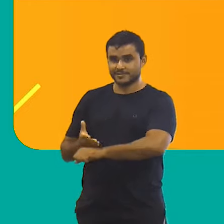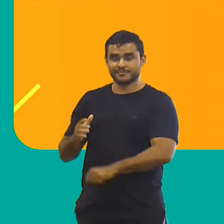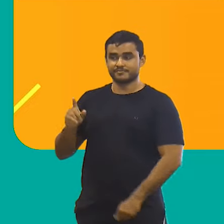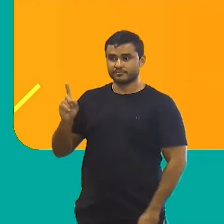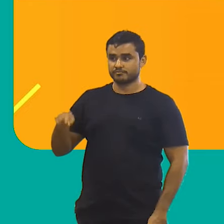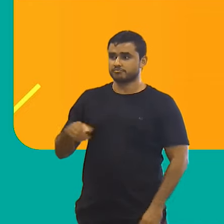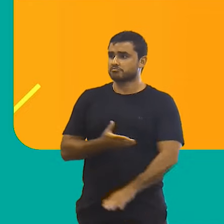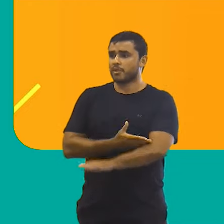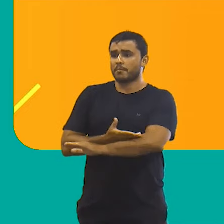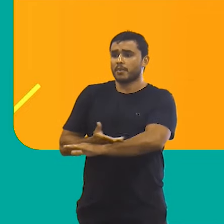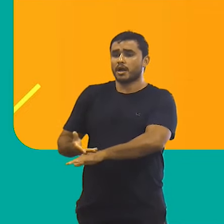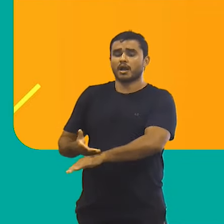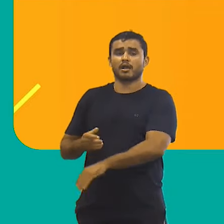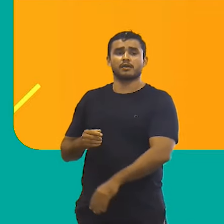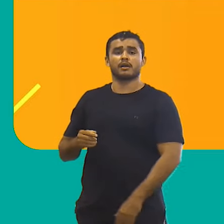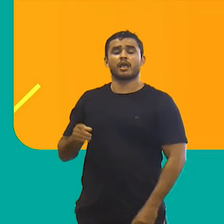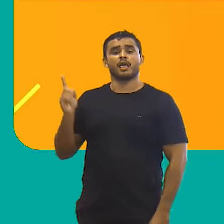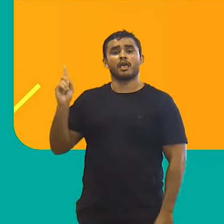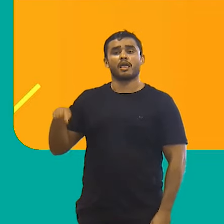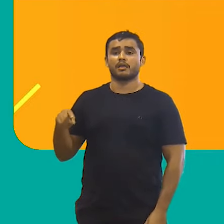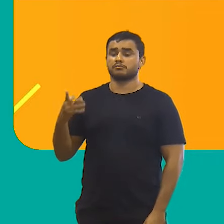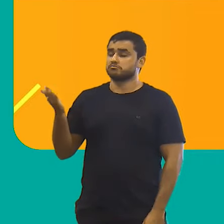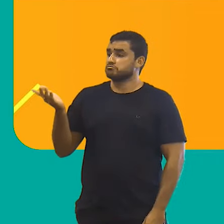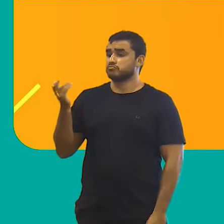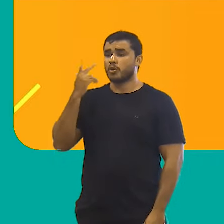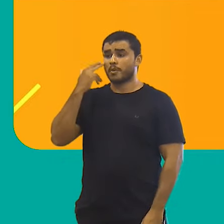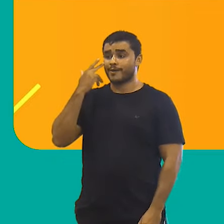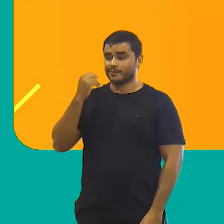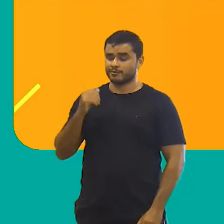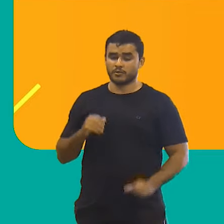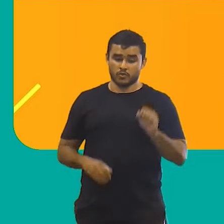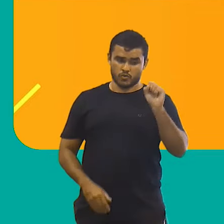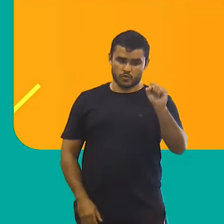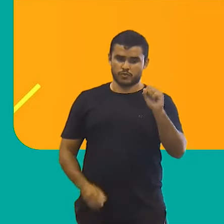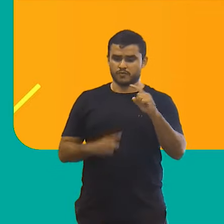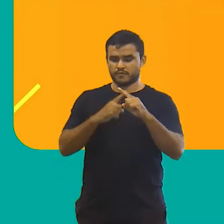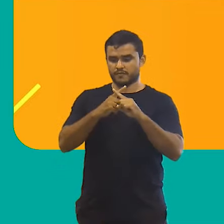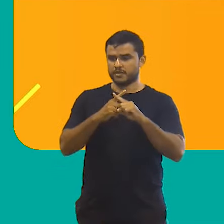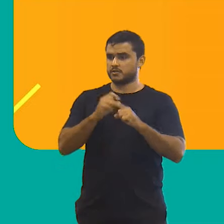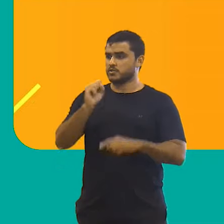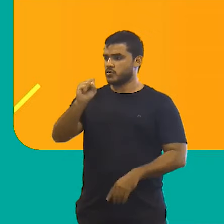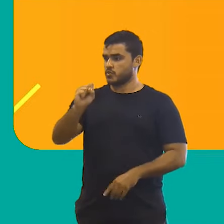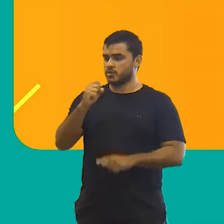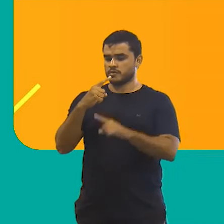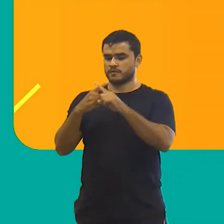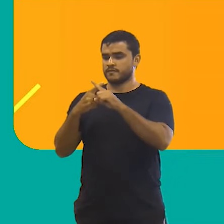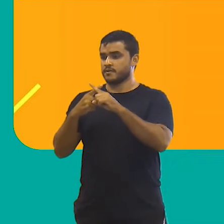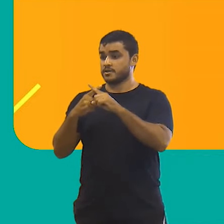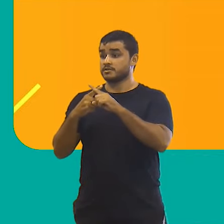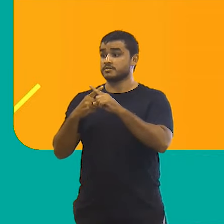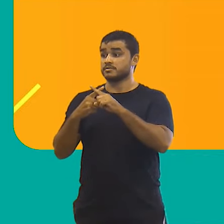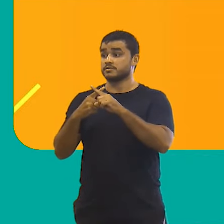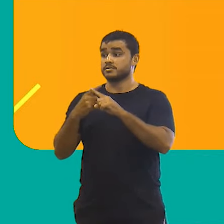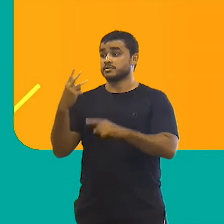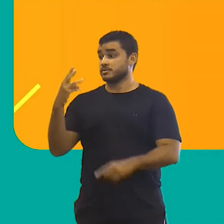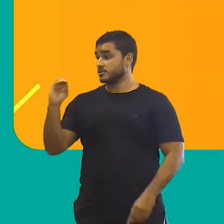vai ser calculada do mesmo jeito. Só que ao invés de usar 60, eu vou usar quanto? 8. Porque a potência do LED é